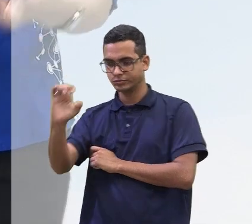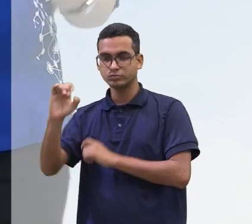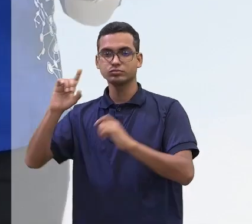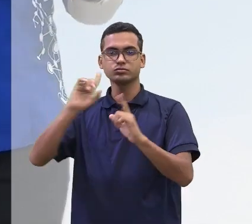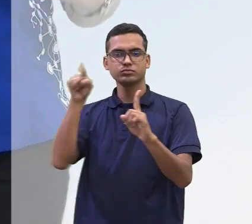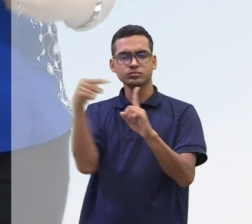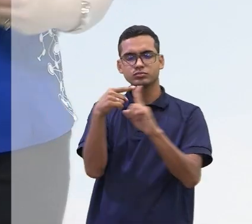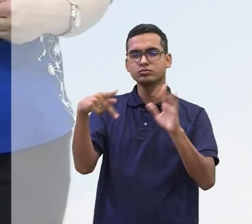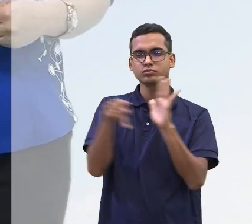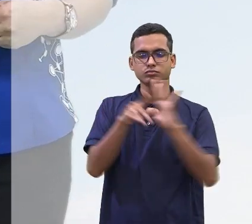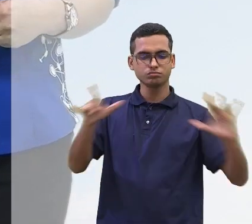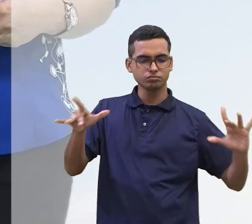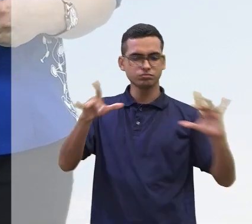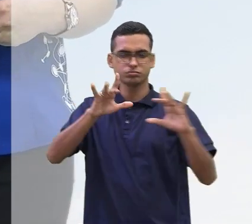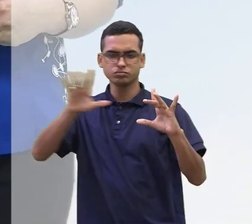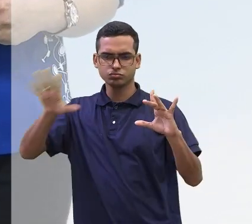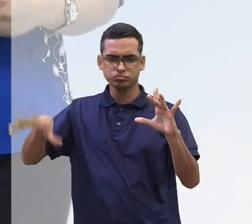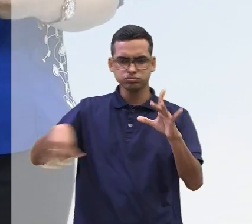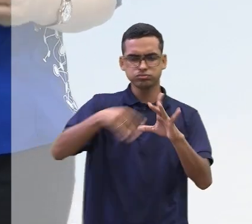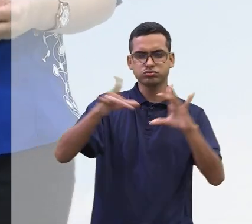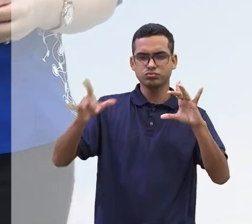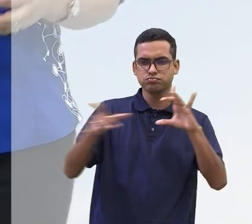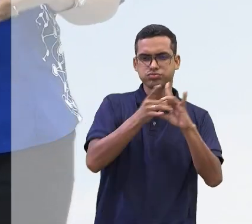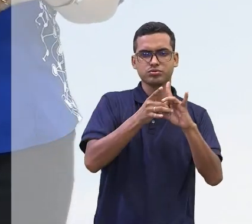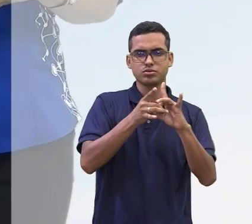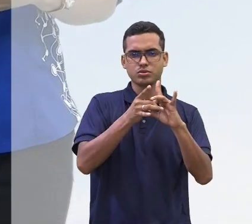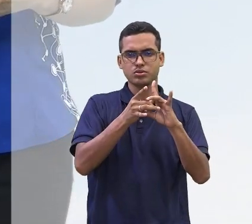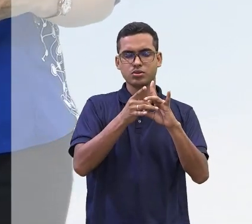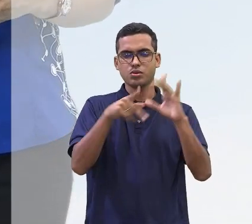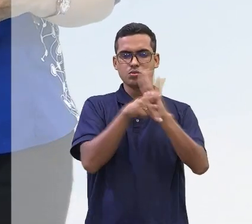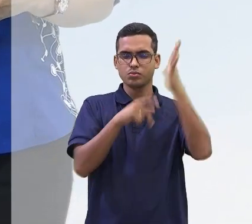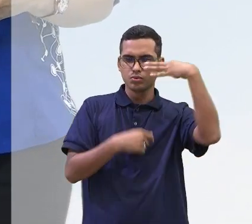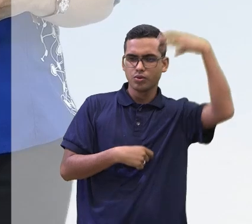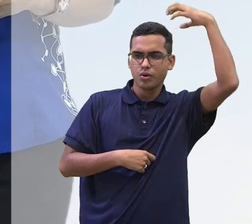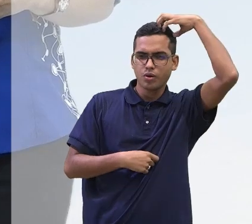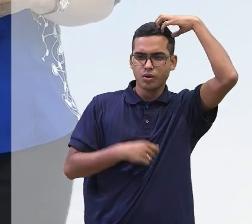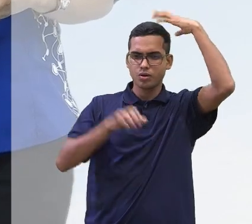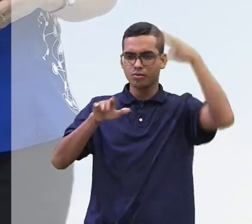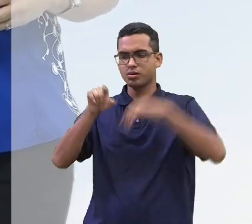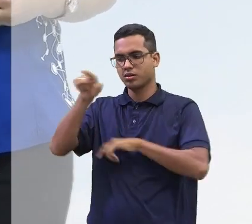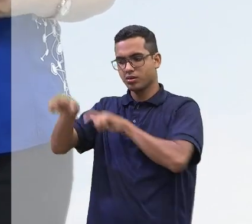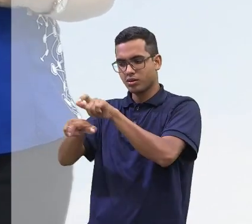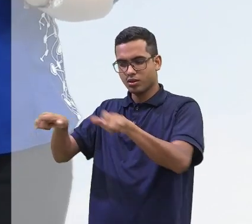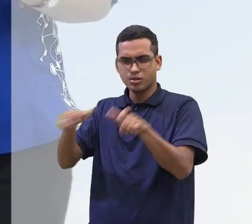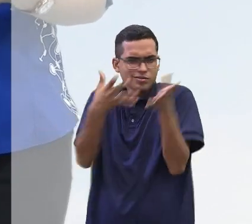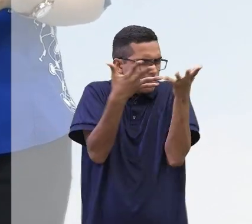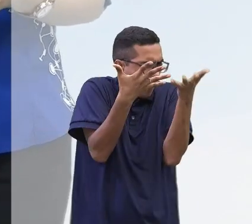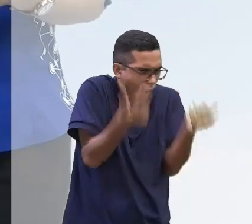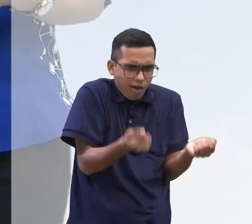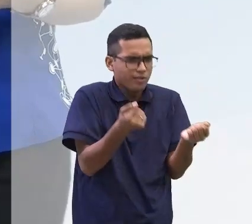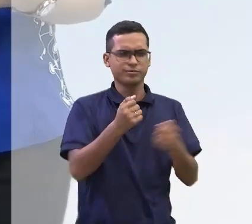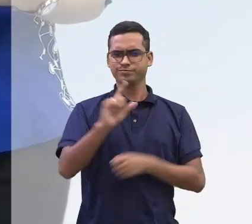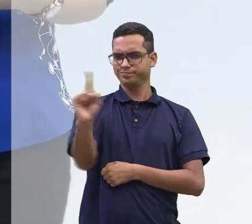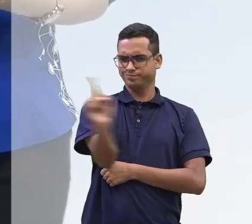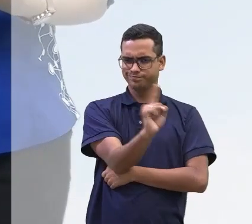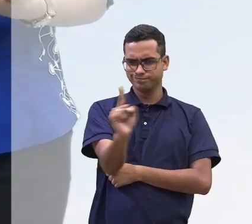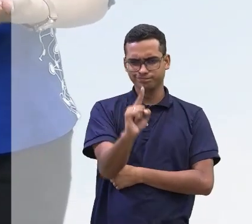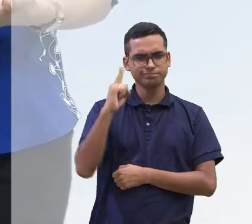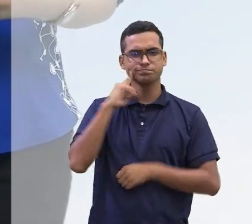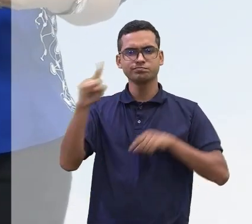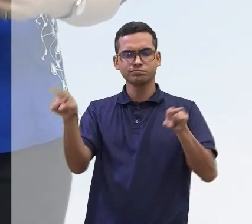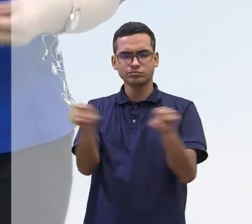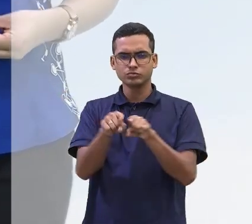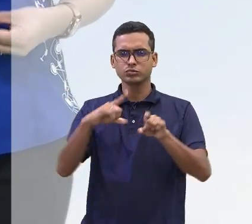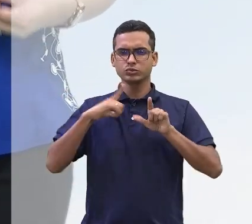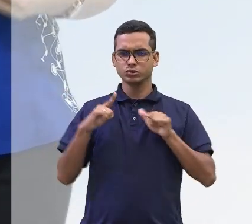povo, ao reino chileno. Porém, os Mapuches não deixaram isso, à